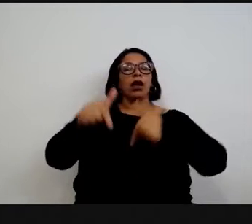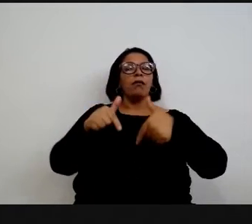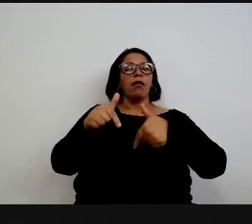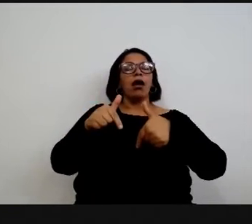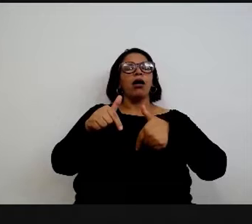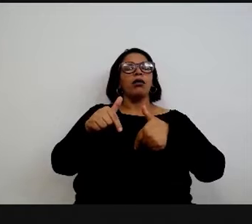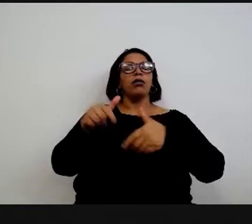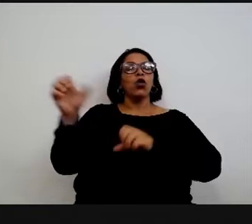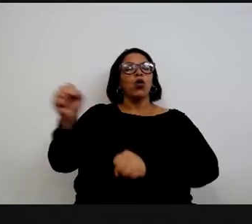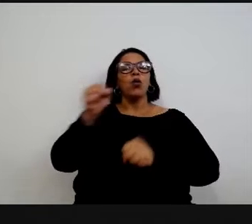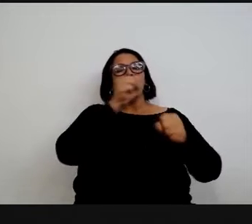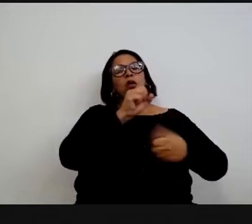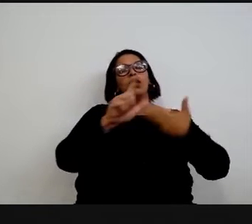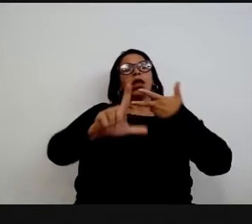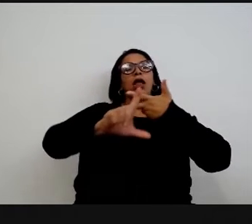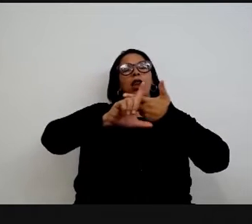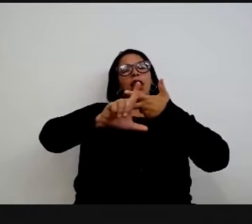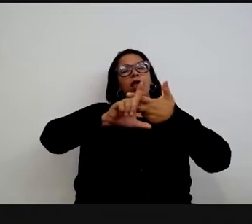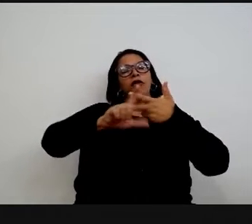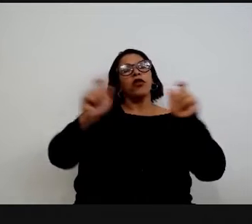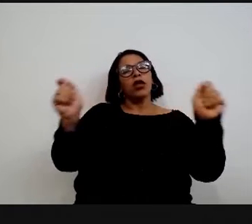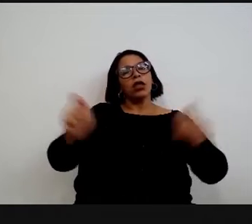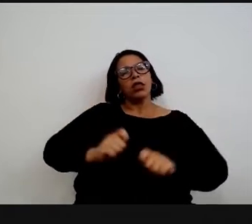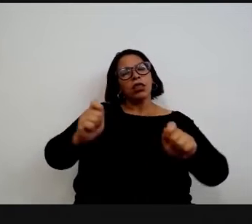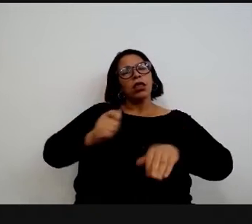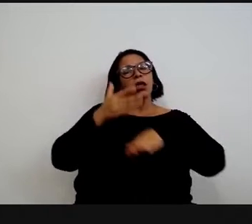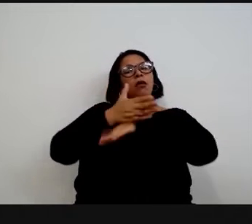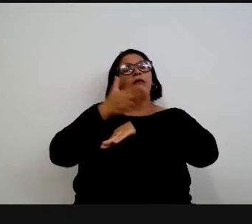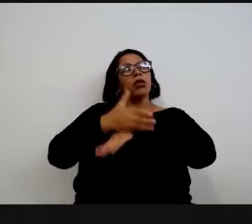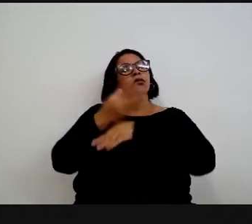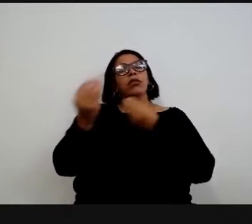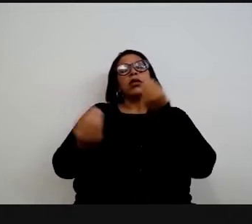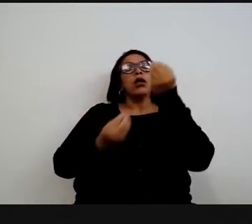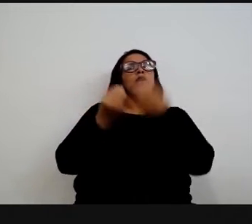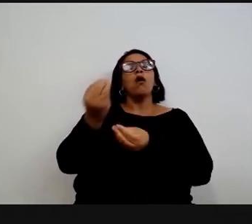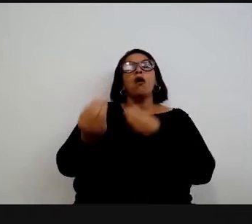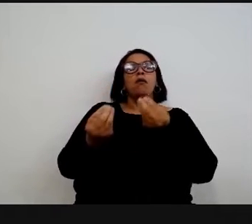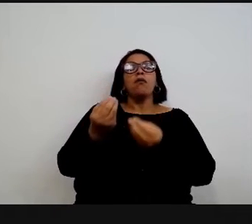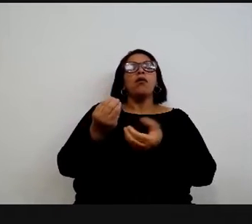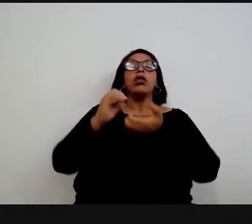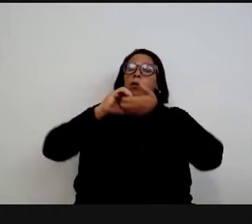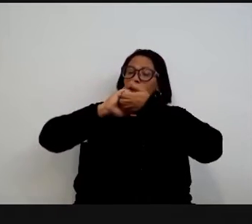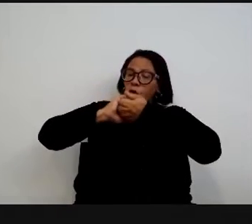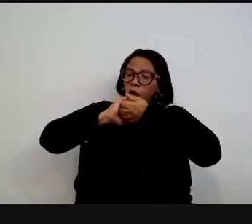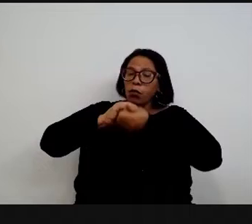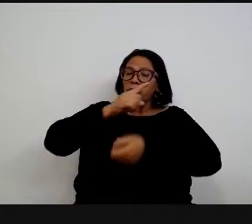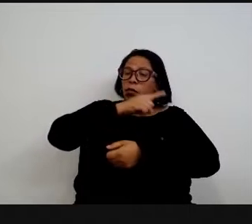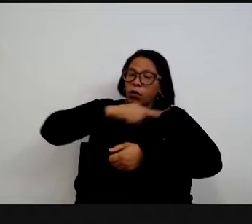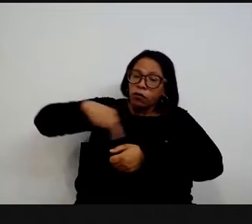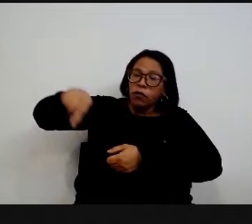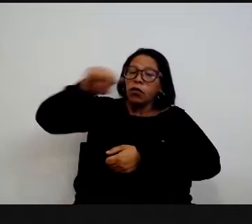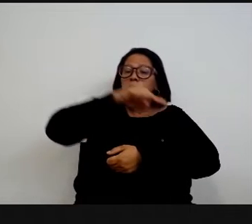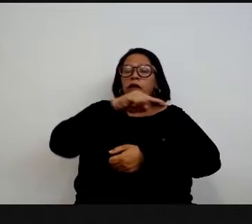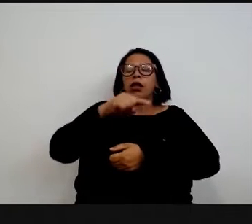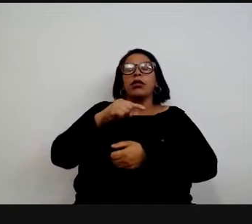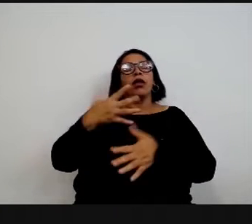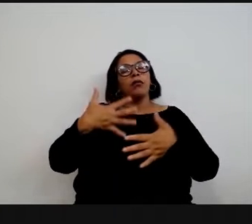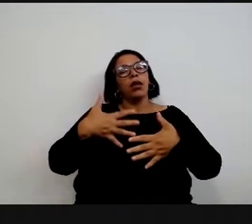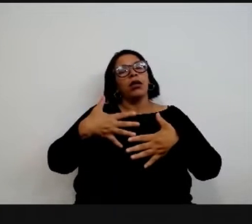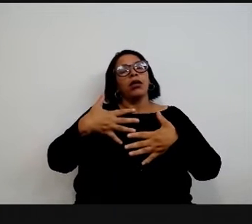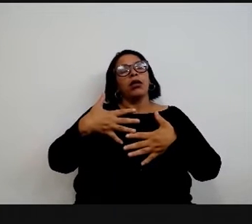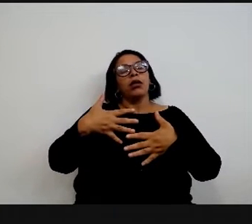do Poder Legislativo e de suas possibilidades de participação? Aproveito para cumprimentá-los e manifestar minha